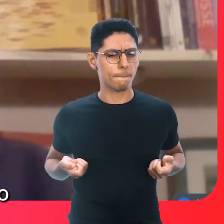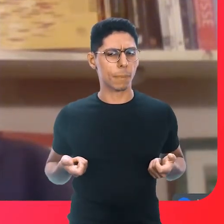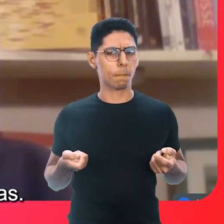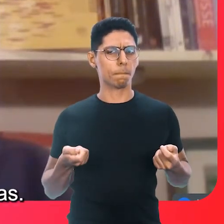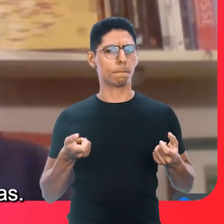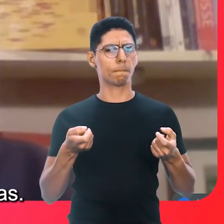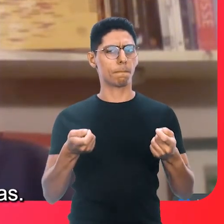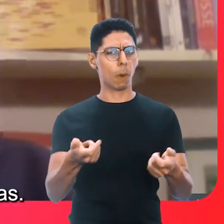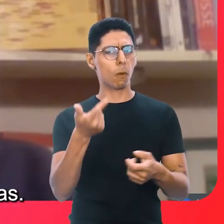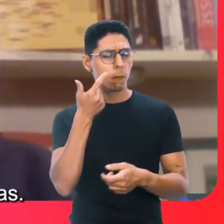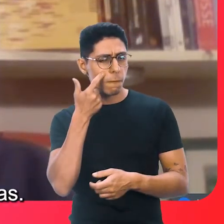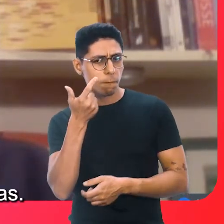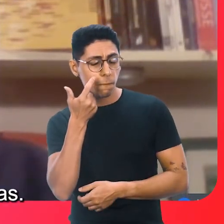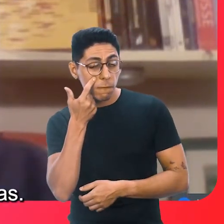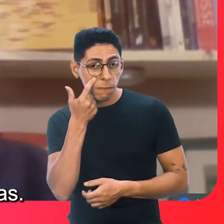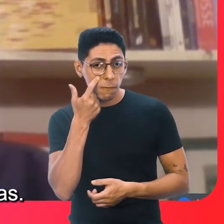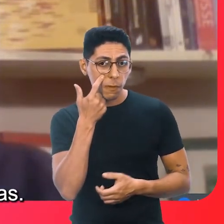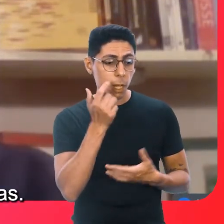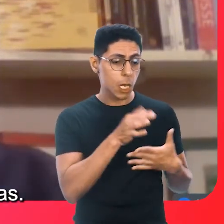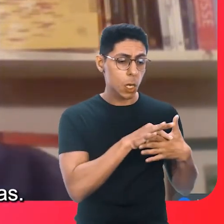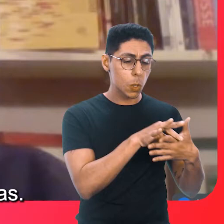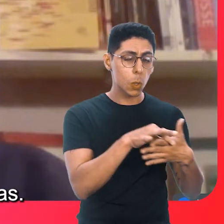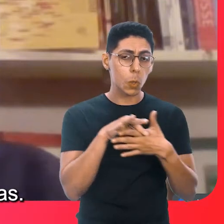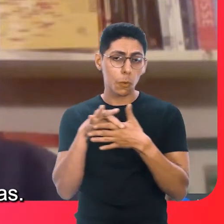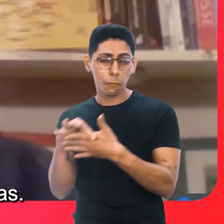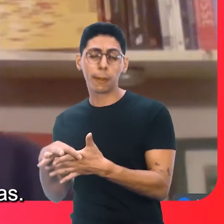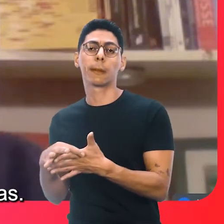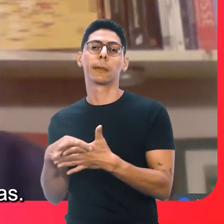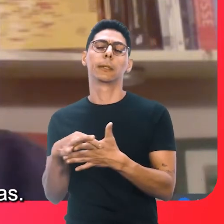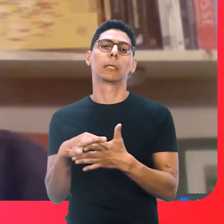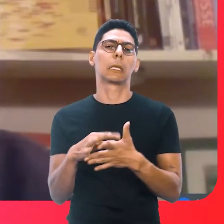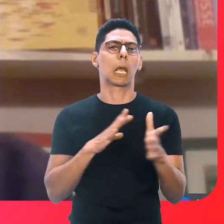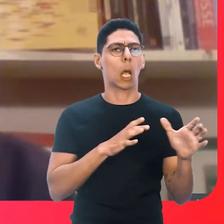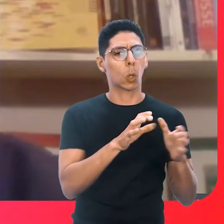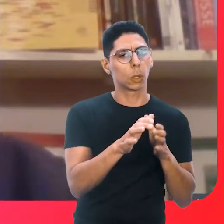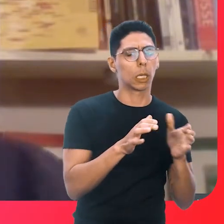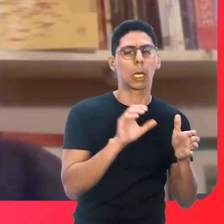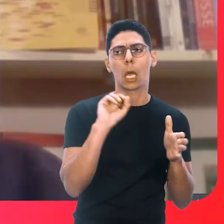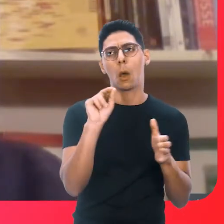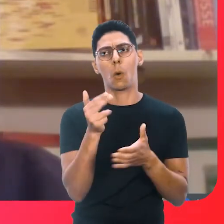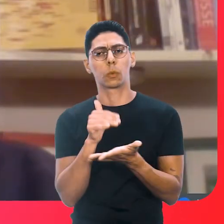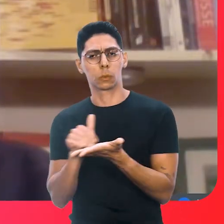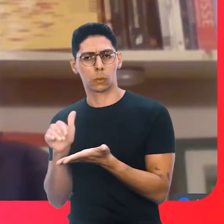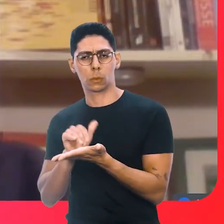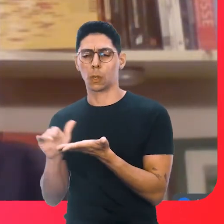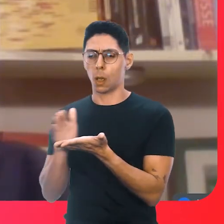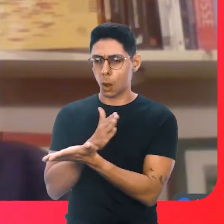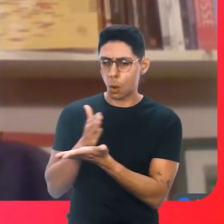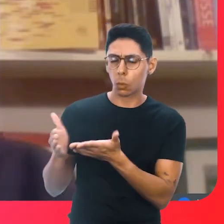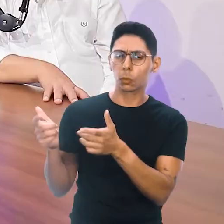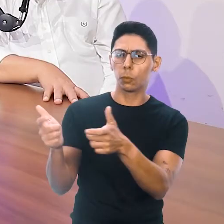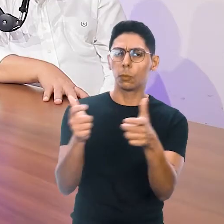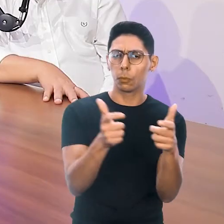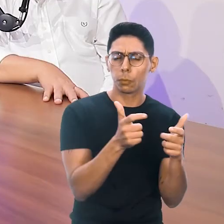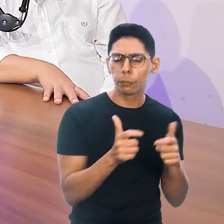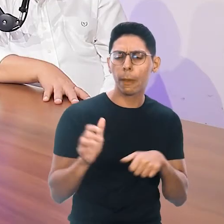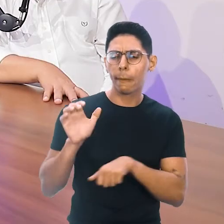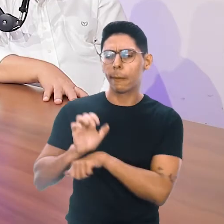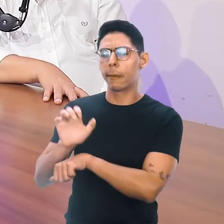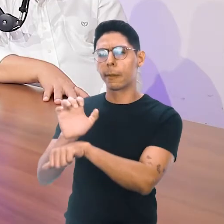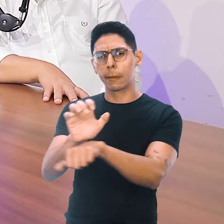de governo de pessoas com deficiência, sejam secretarias, sejam coordenadorias, né? Em alguns lugares, alguns estados, a gente